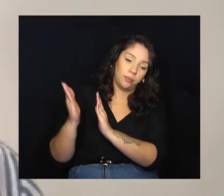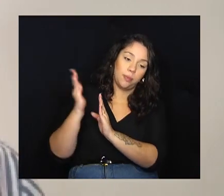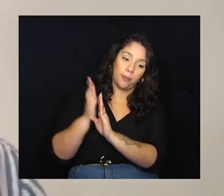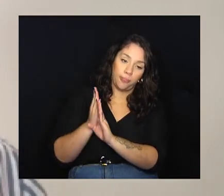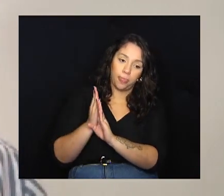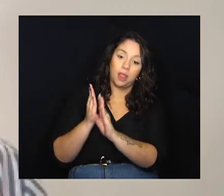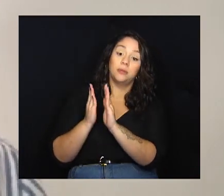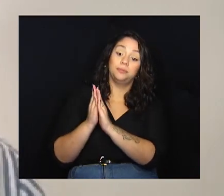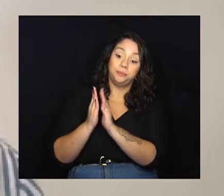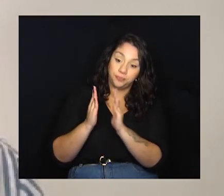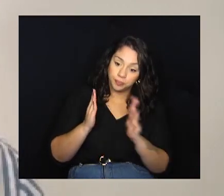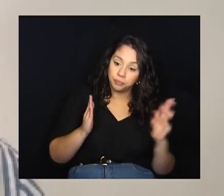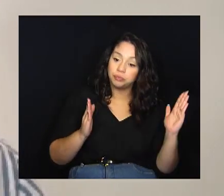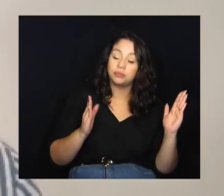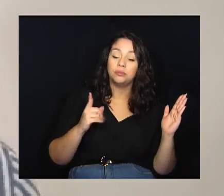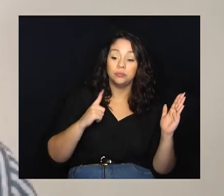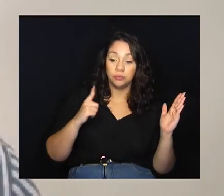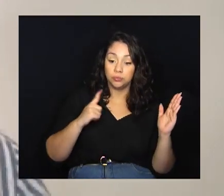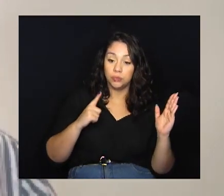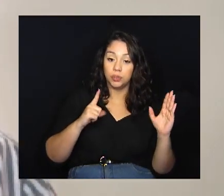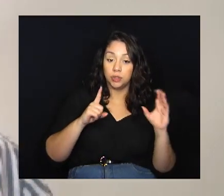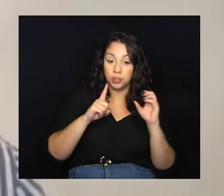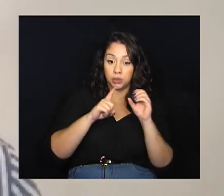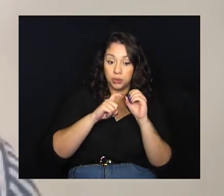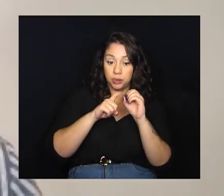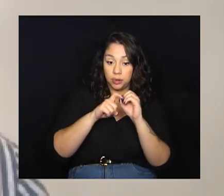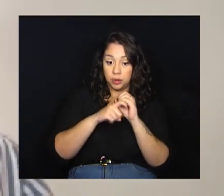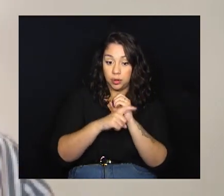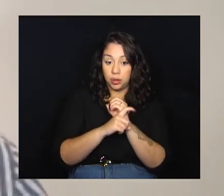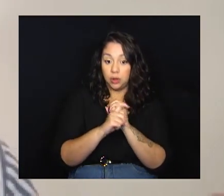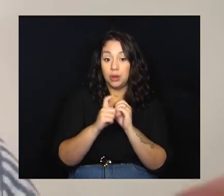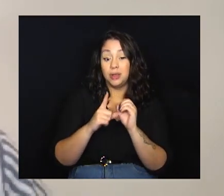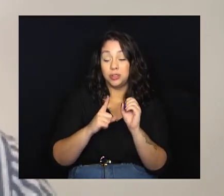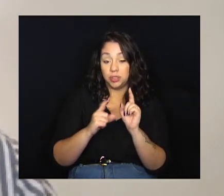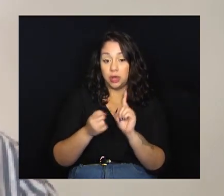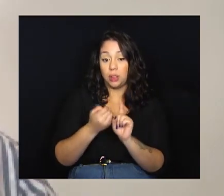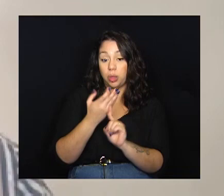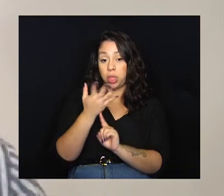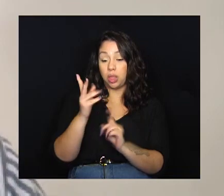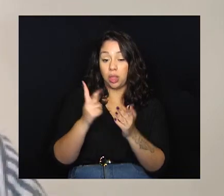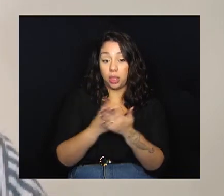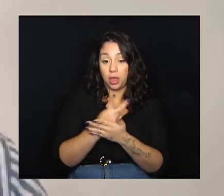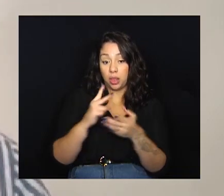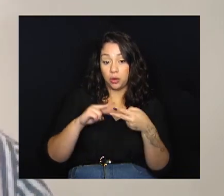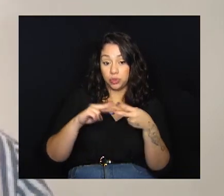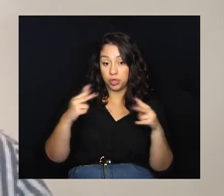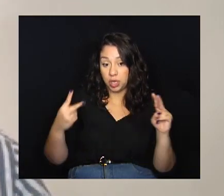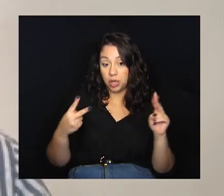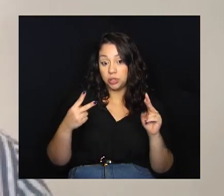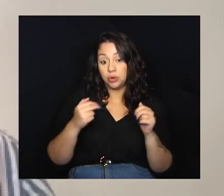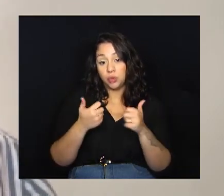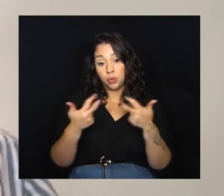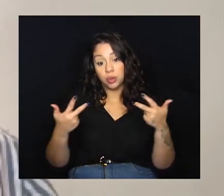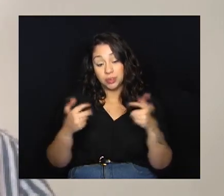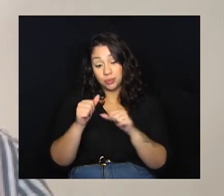de o homem ter espermatozoides dentro da ejaculado que tem algum erro genético alguma alteração que possa levar uma condição como